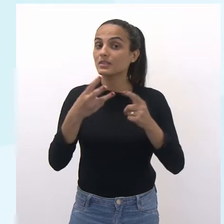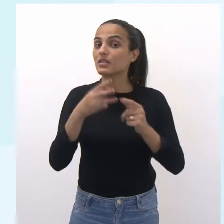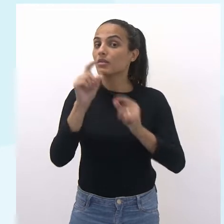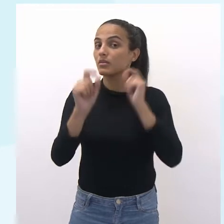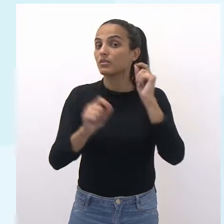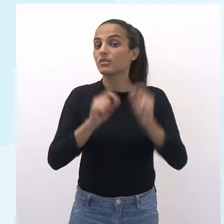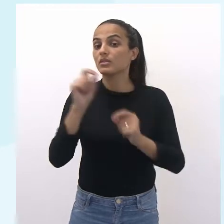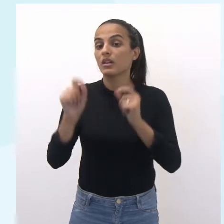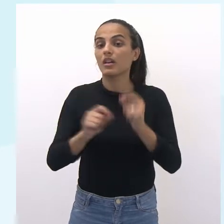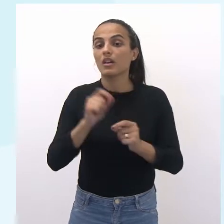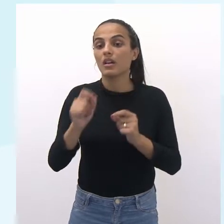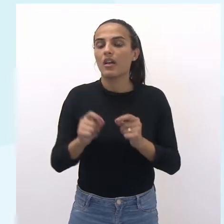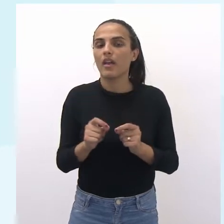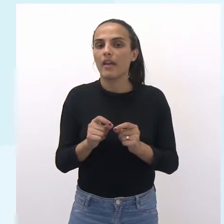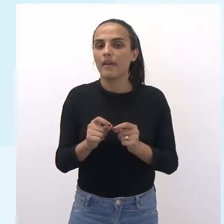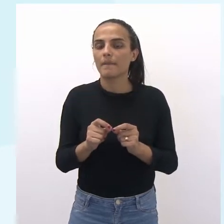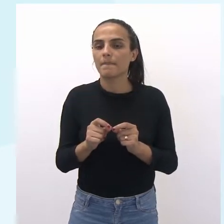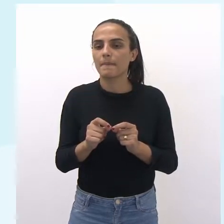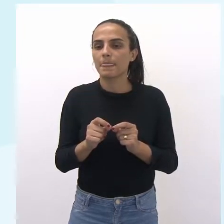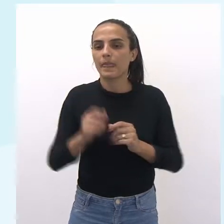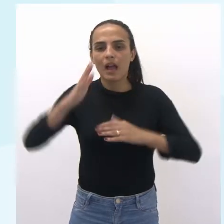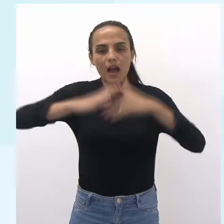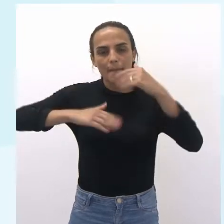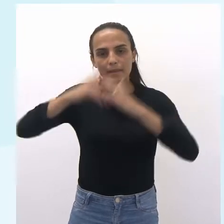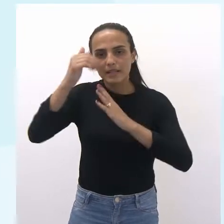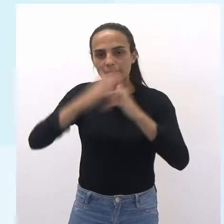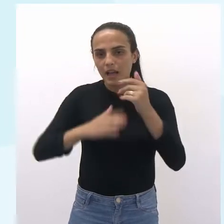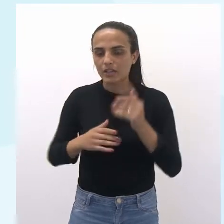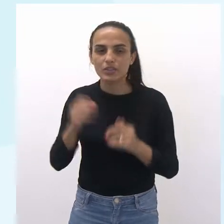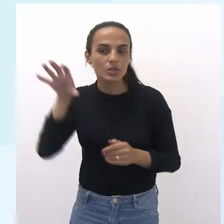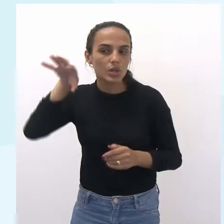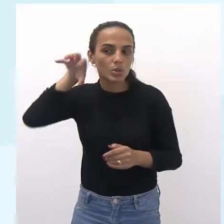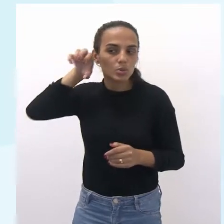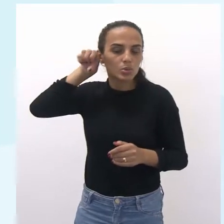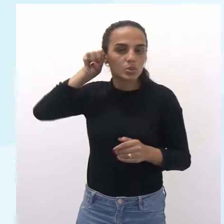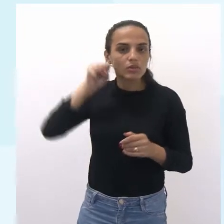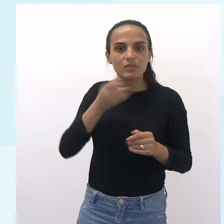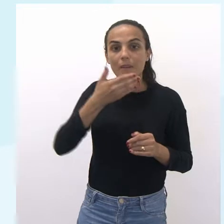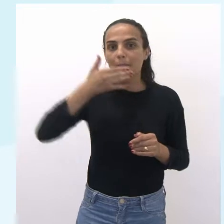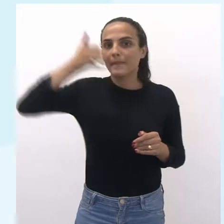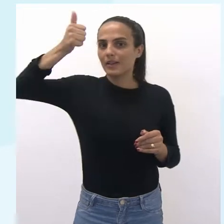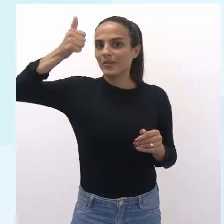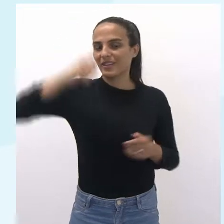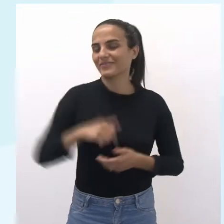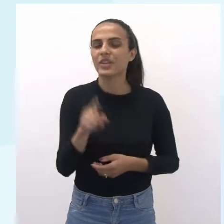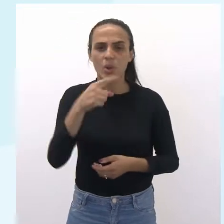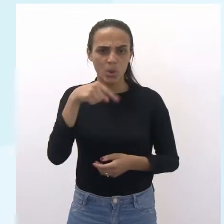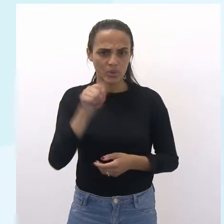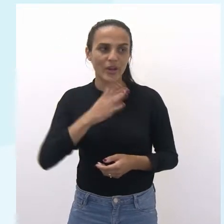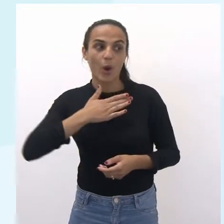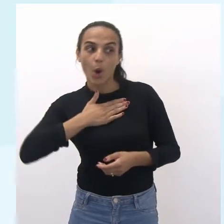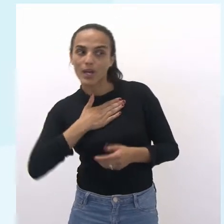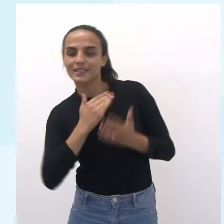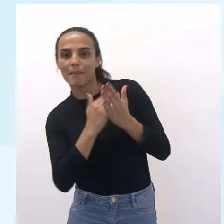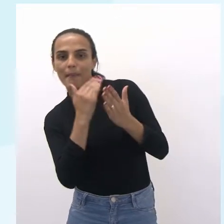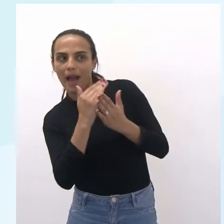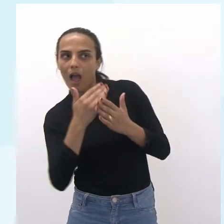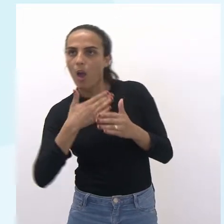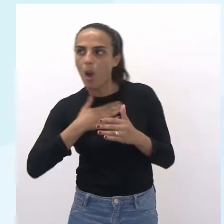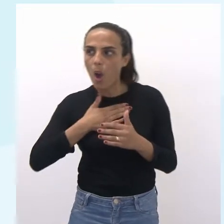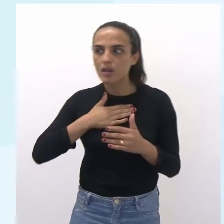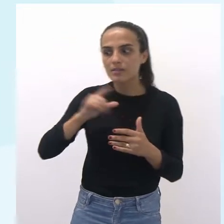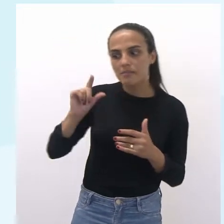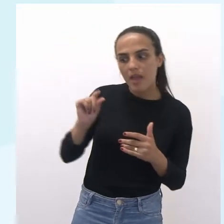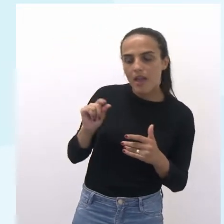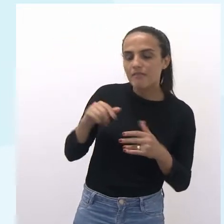é aperfeiçoar as habilidades de escuta. Nós temos gostos, né? Às vezes até similares, né,